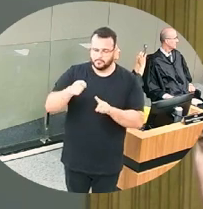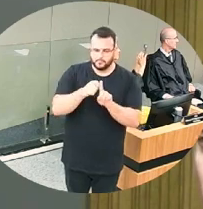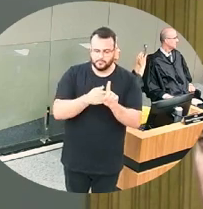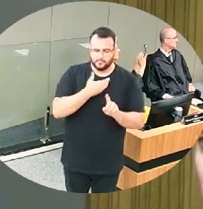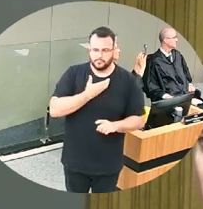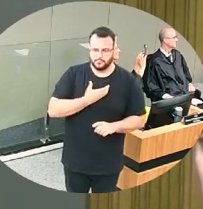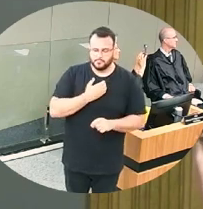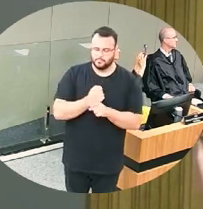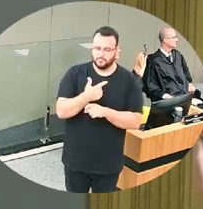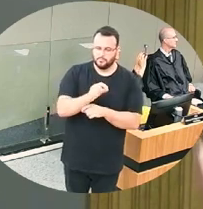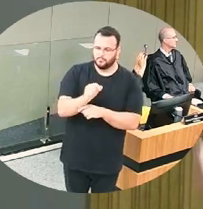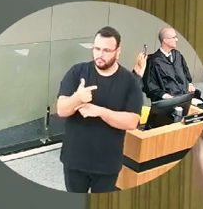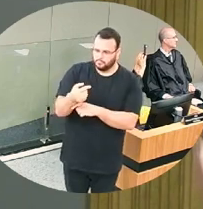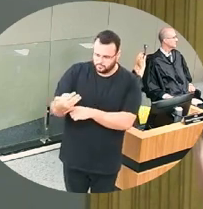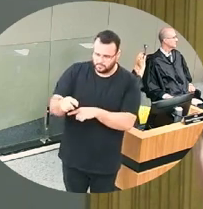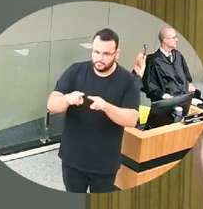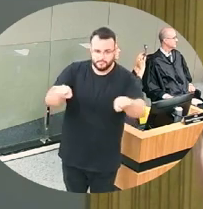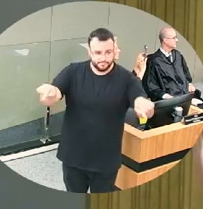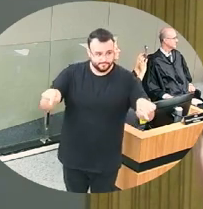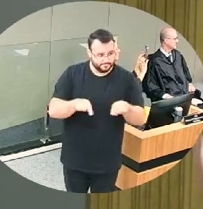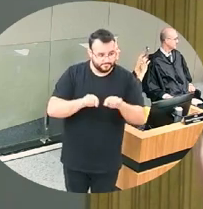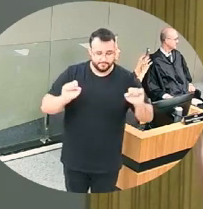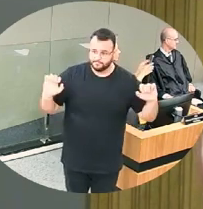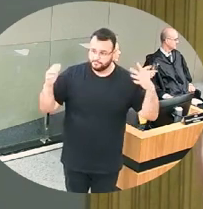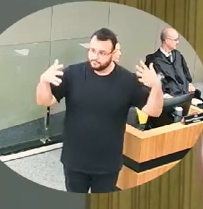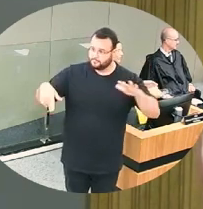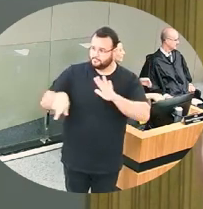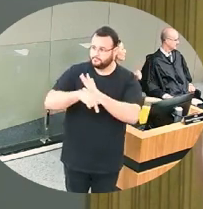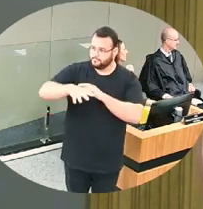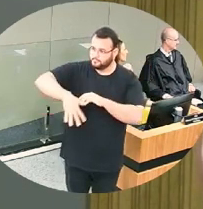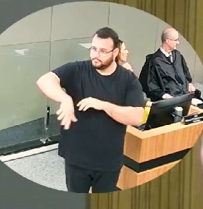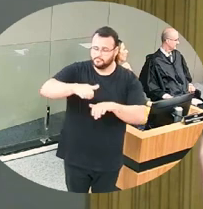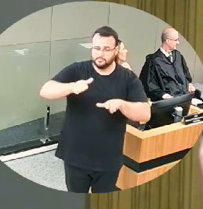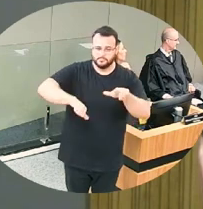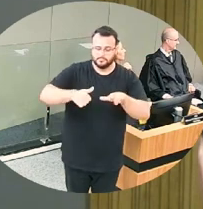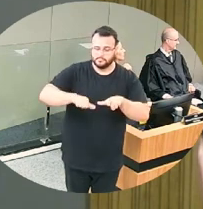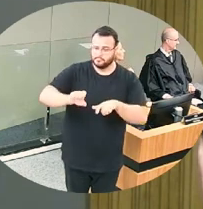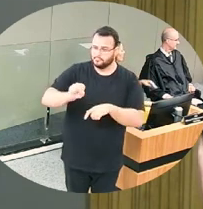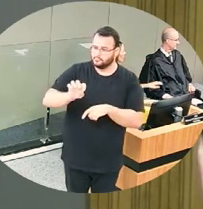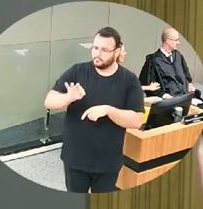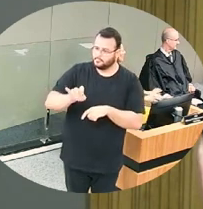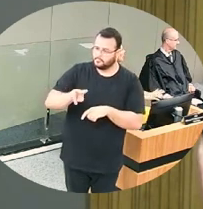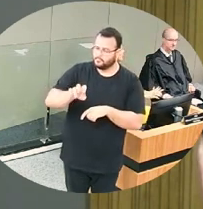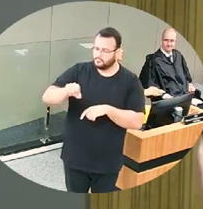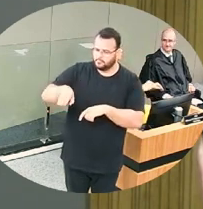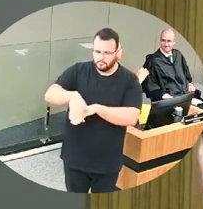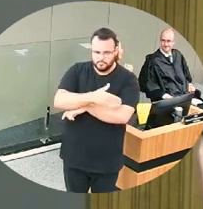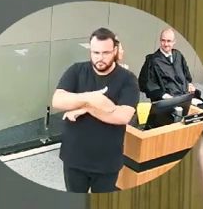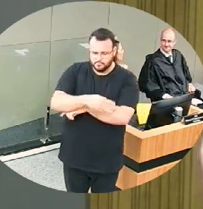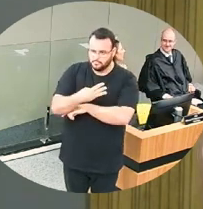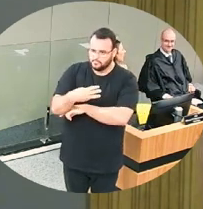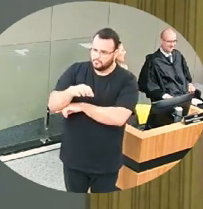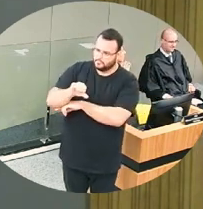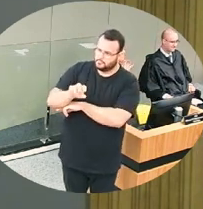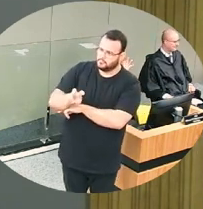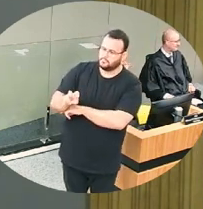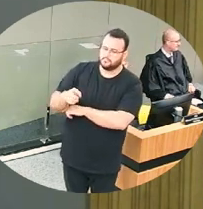do ano de 2023 na sala de sessões desse tribunal cito na rua Steves Júnior número